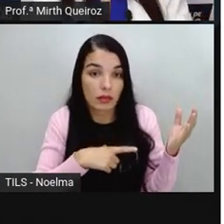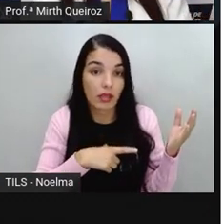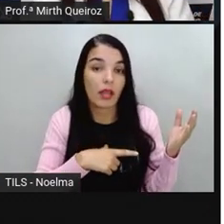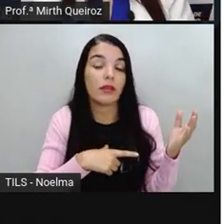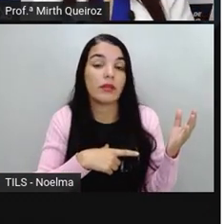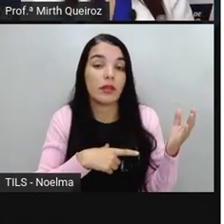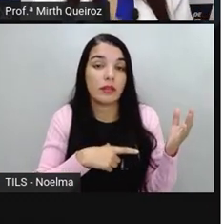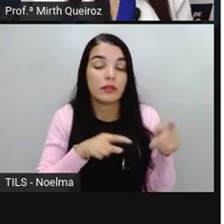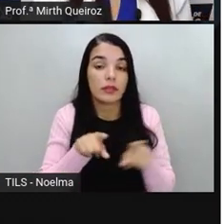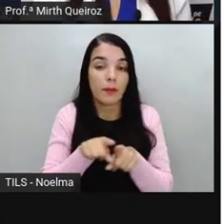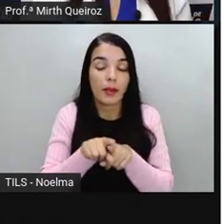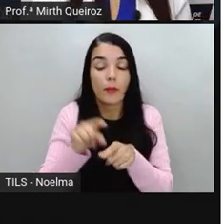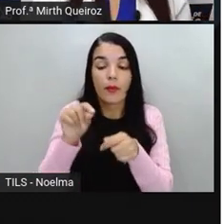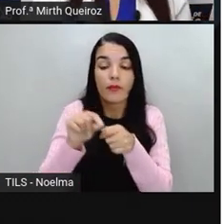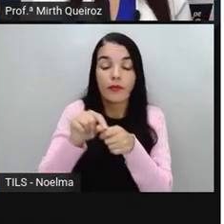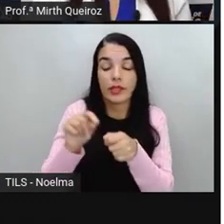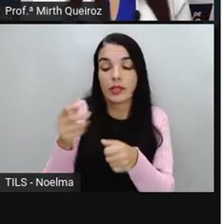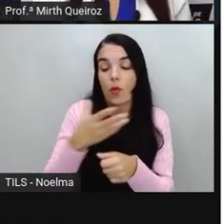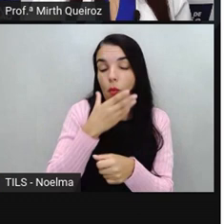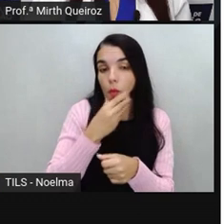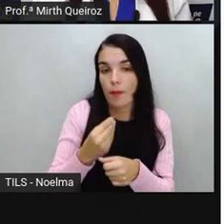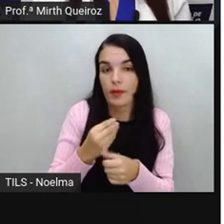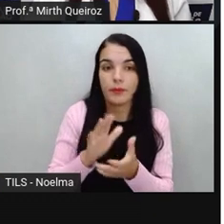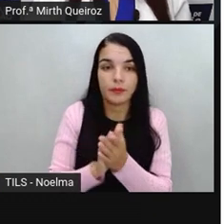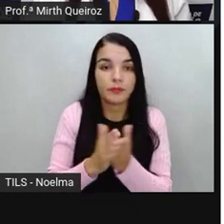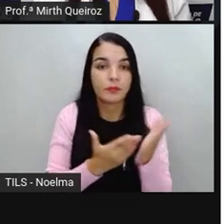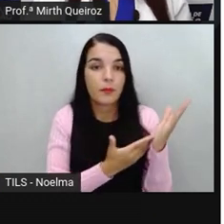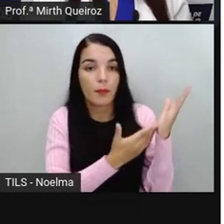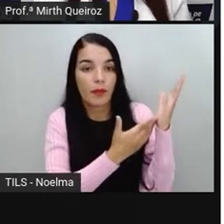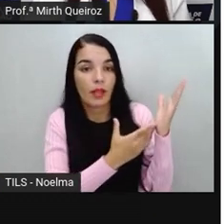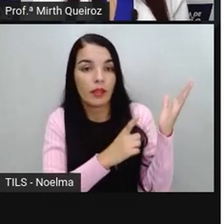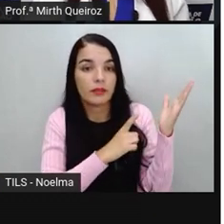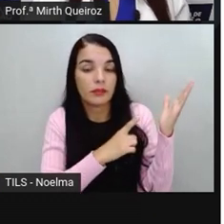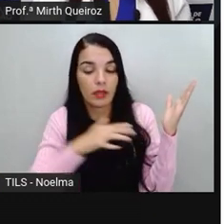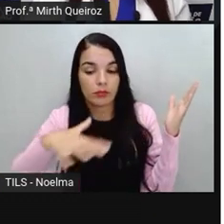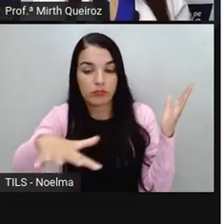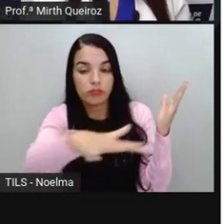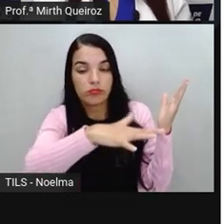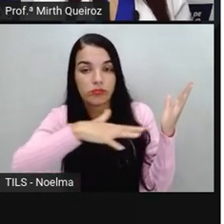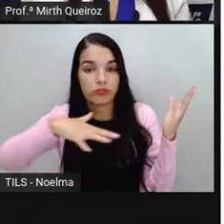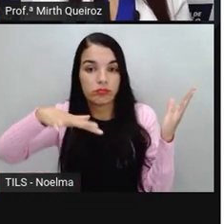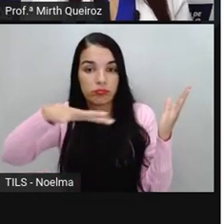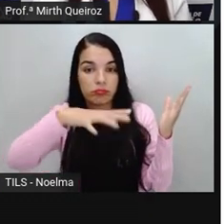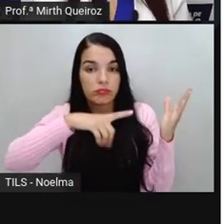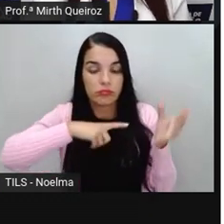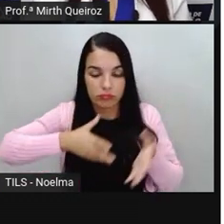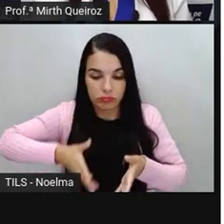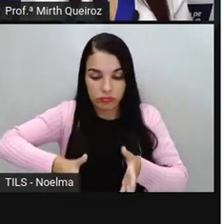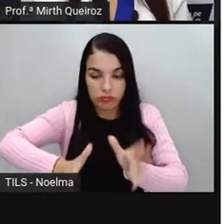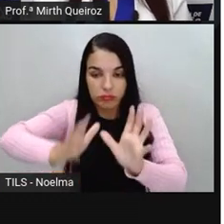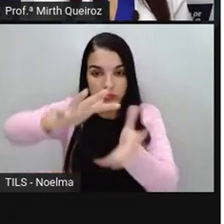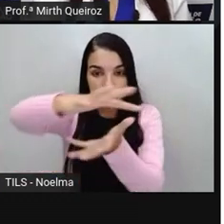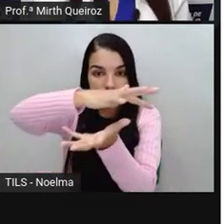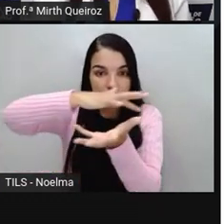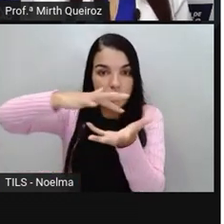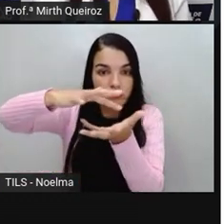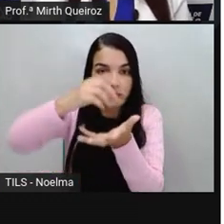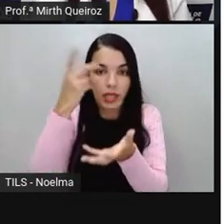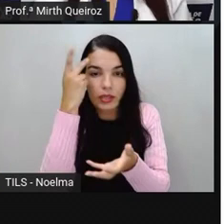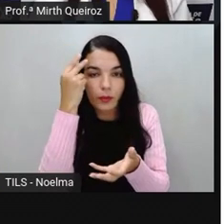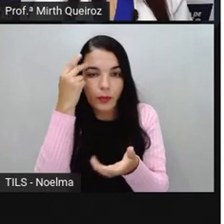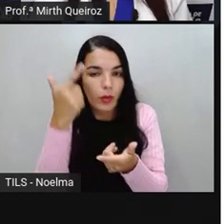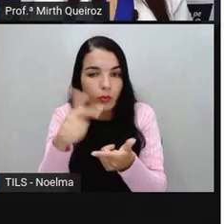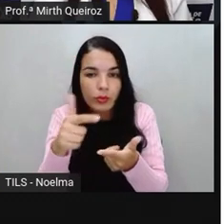ecossistemas artificiais. Os ecossistemas naturais, eles vão compreender todos os ecossistemas que são formados naturalmente sem